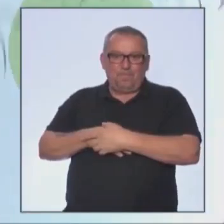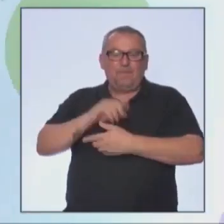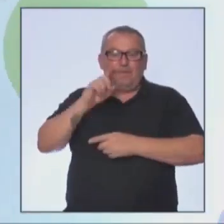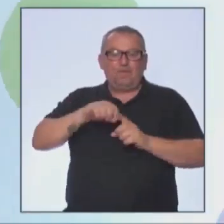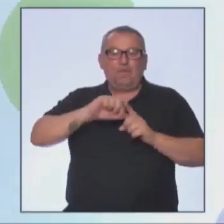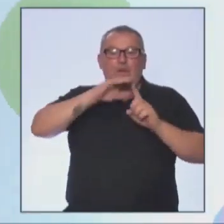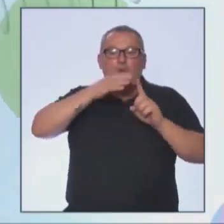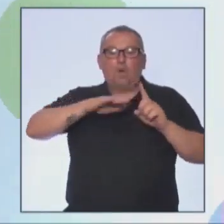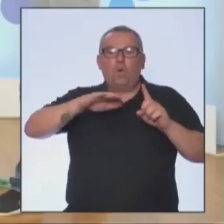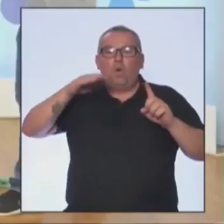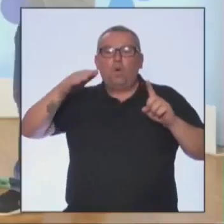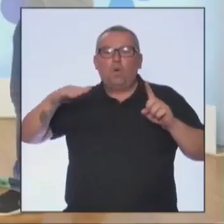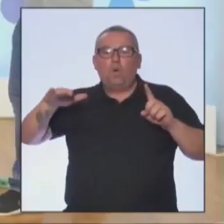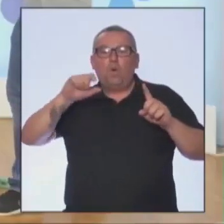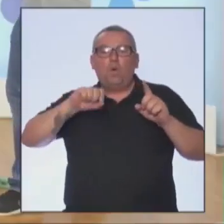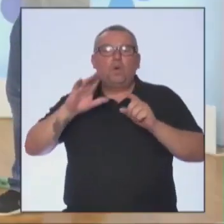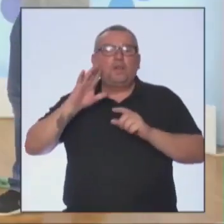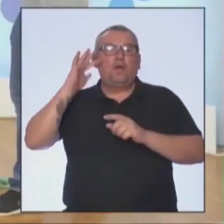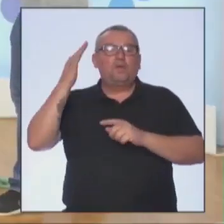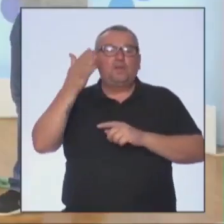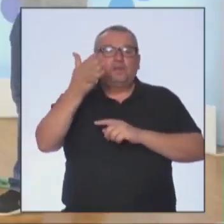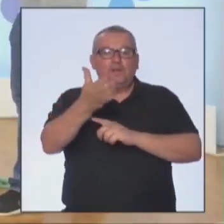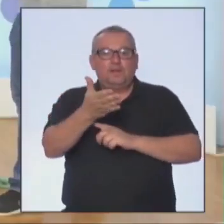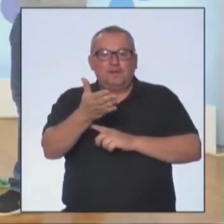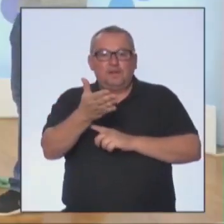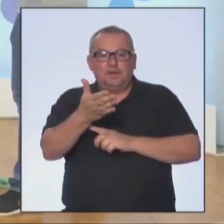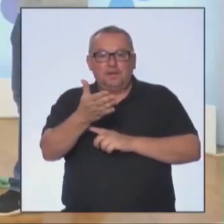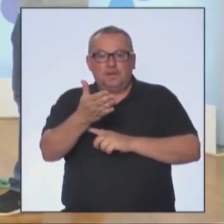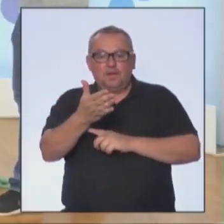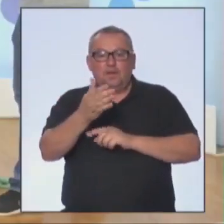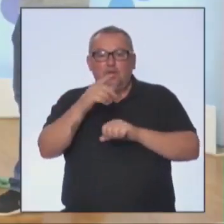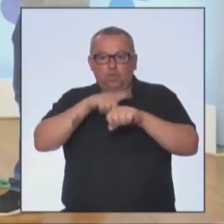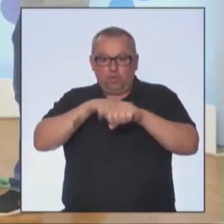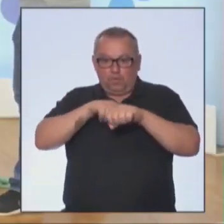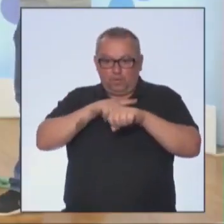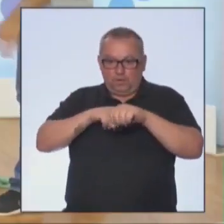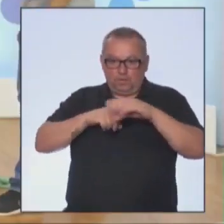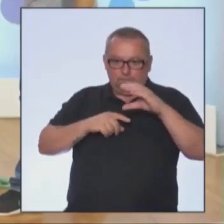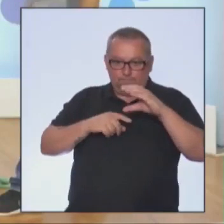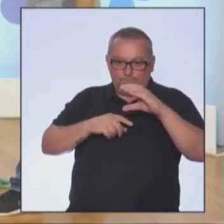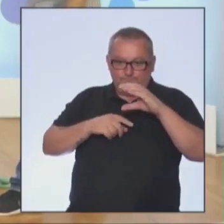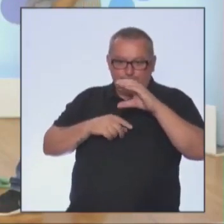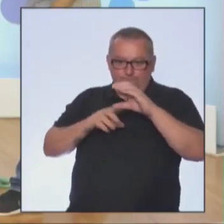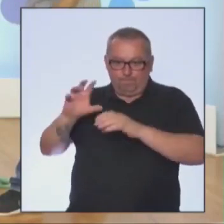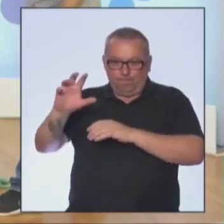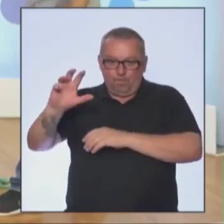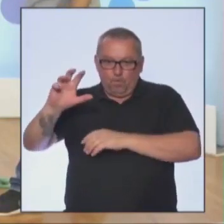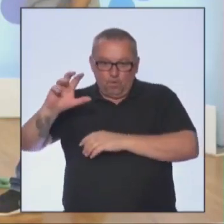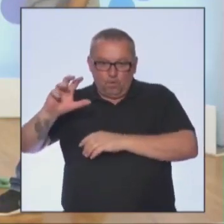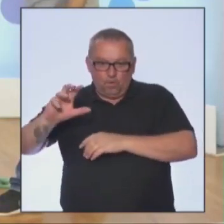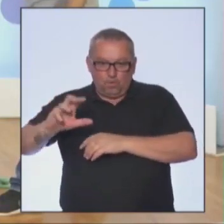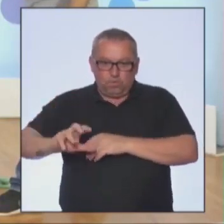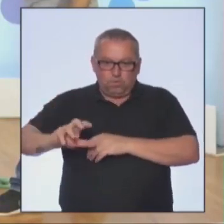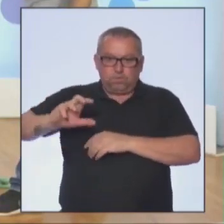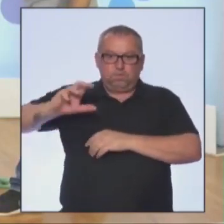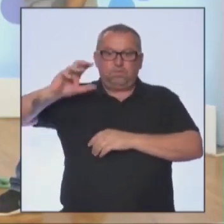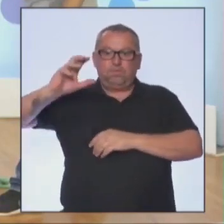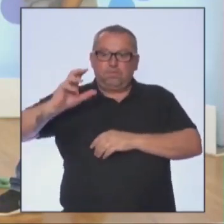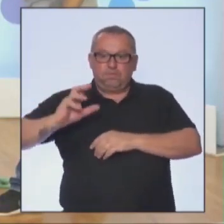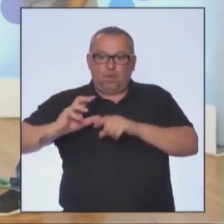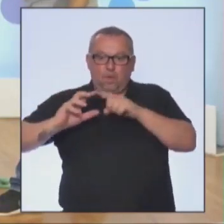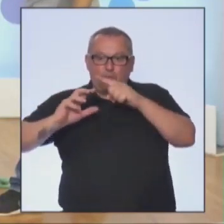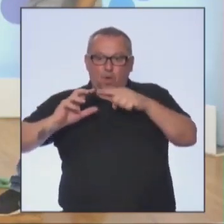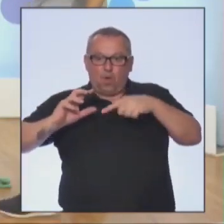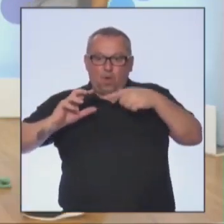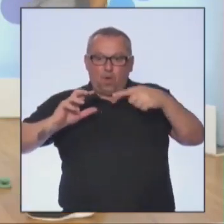O que está acontecendo aqui? No momento em que eu levo a mola para cima e para baixo, eu estou